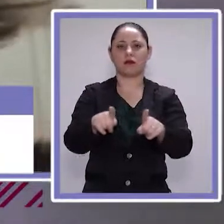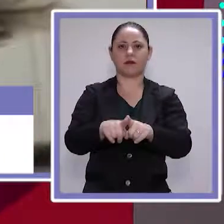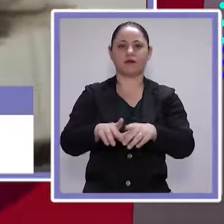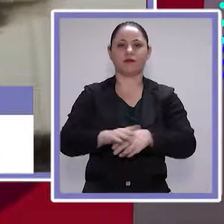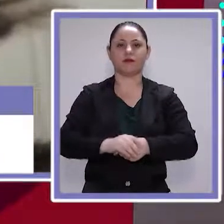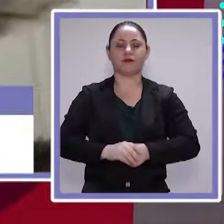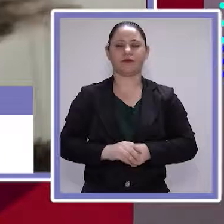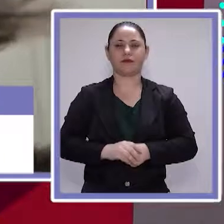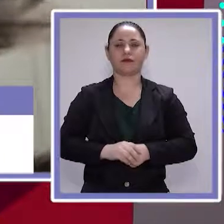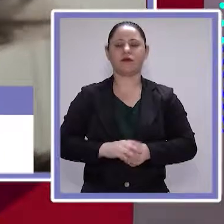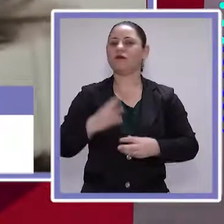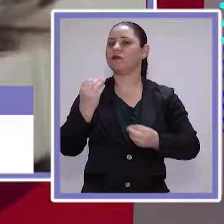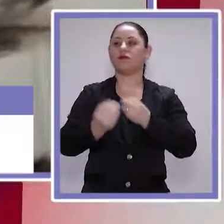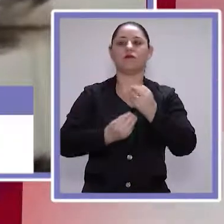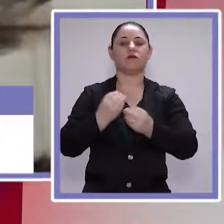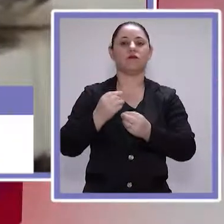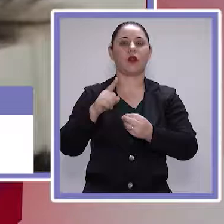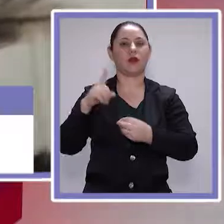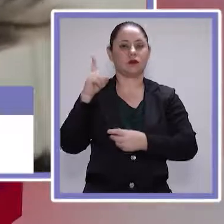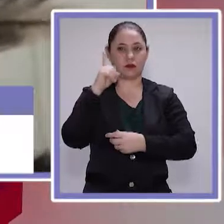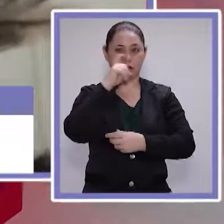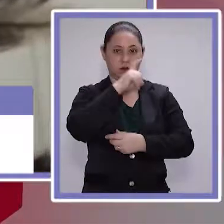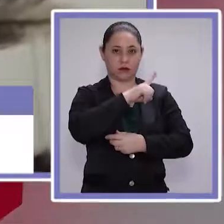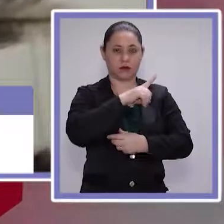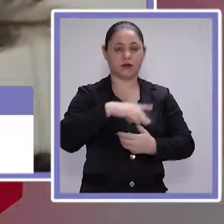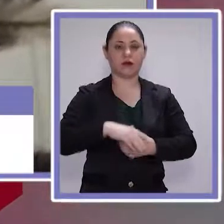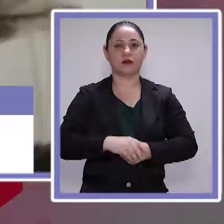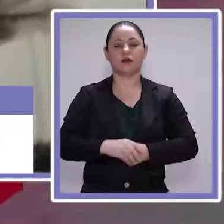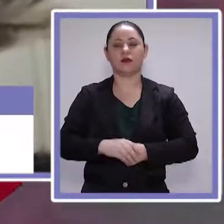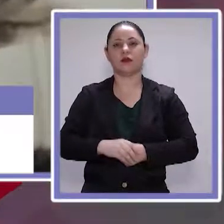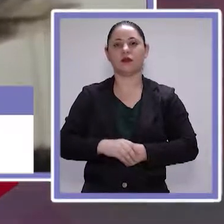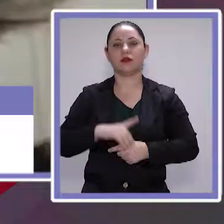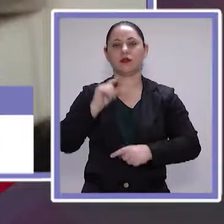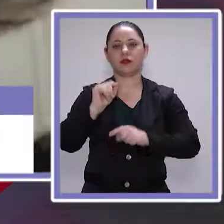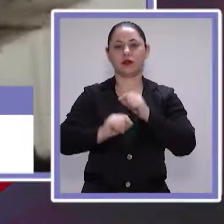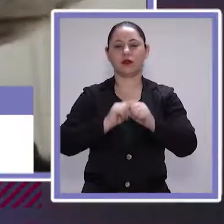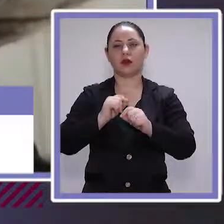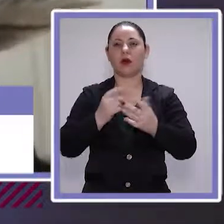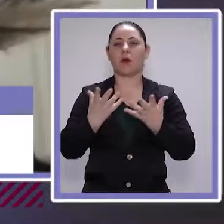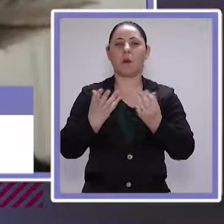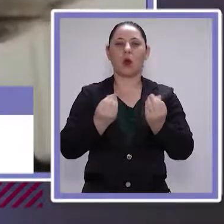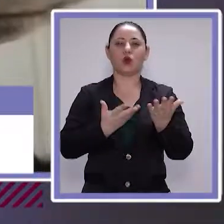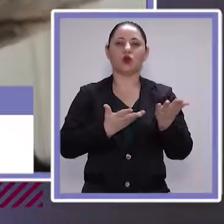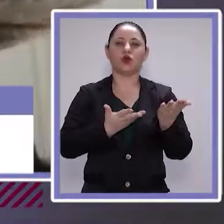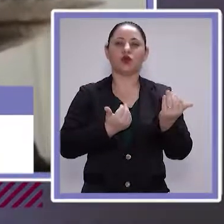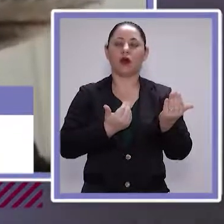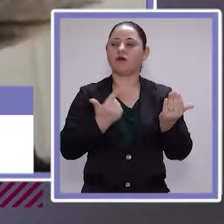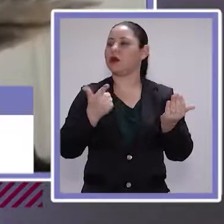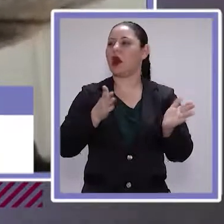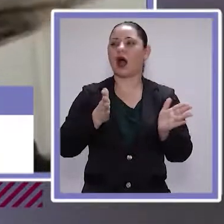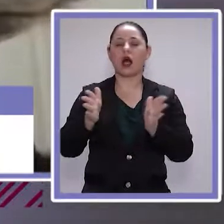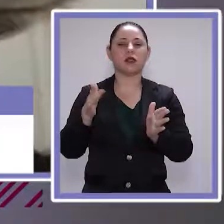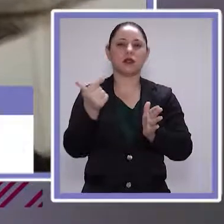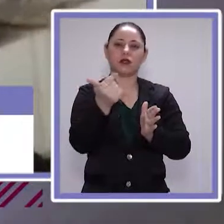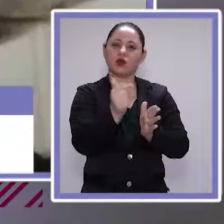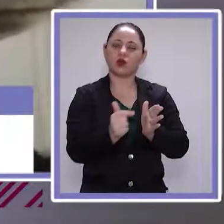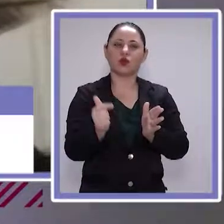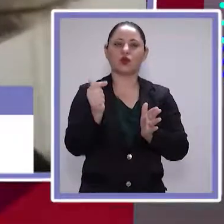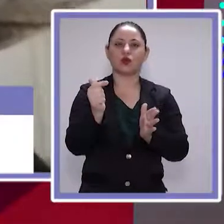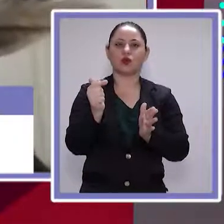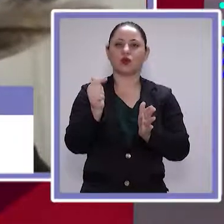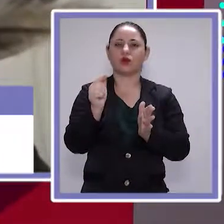os meios eram por outras formas, e aí a dificuldade se tornava ainda maior, porque muitos dos jovens não tinham